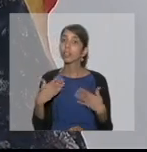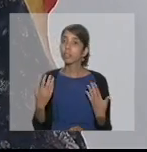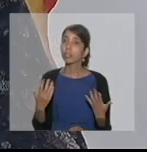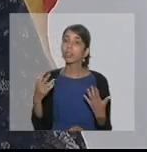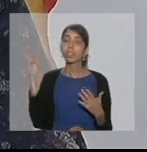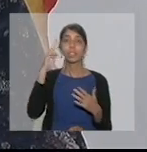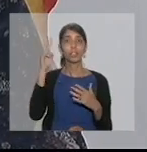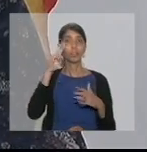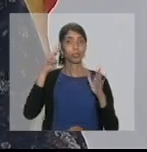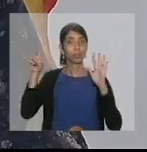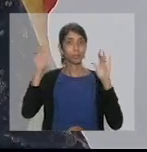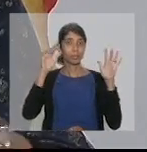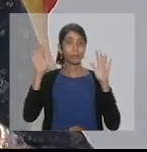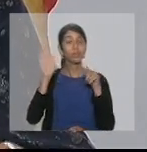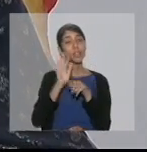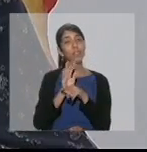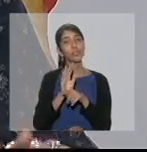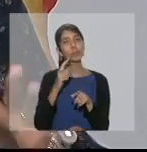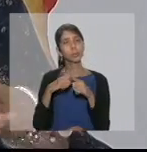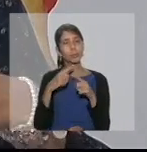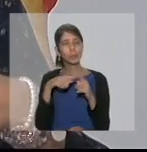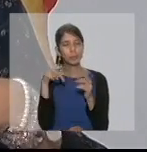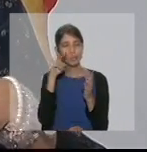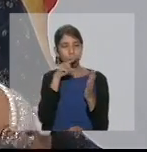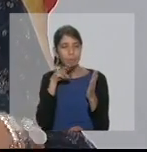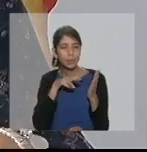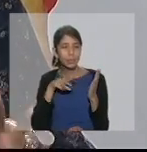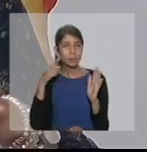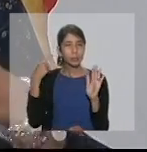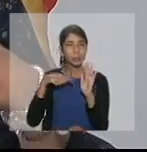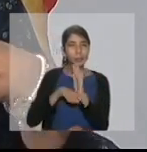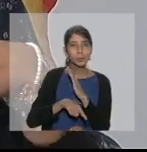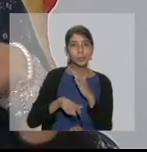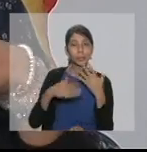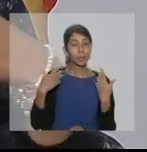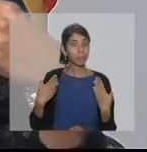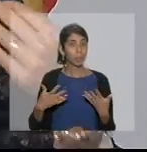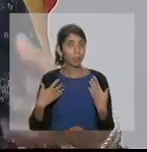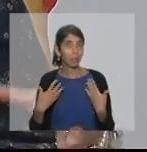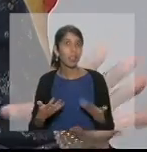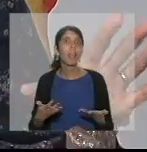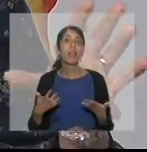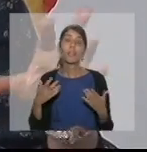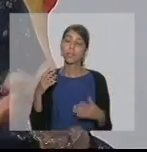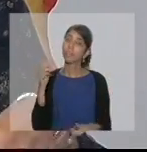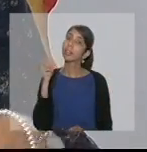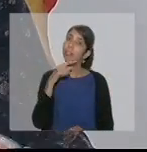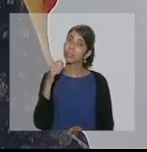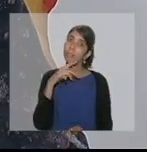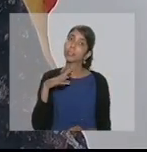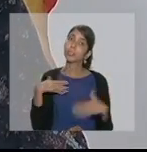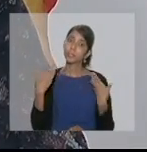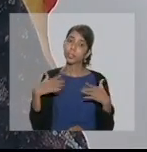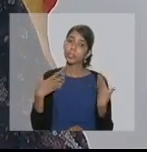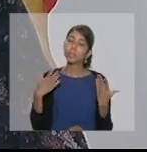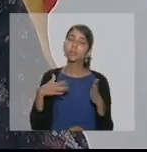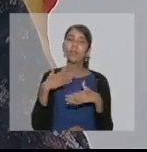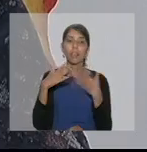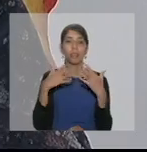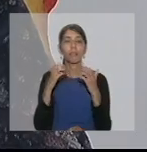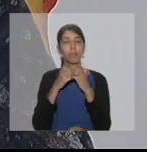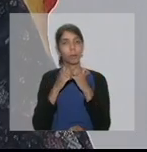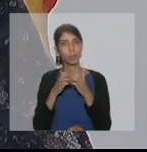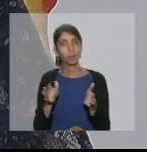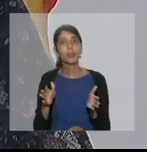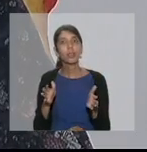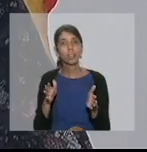a ficção, ela te dá isso, porque você mergulha, é algo que é leve, é um passatempo divertido, e aí, a partir daí, você